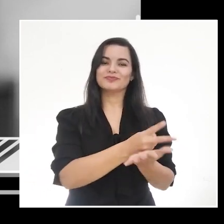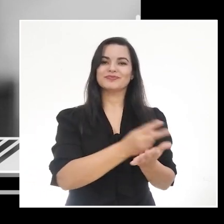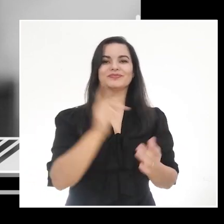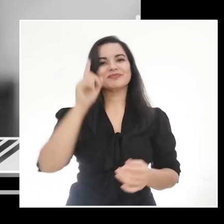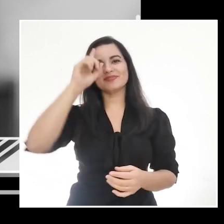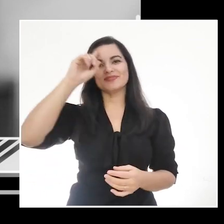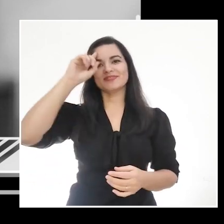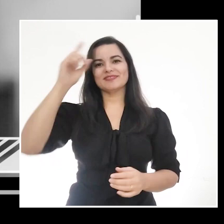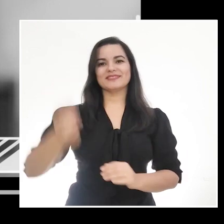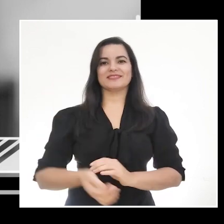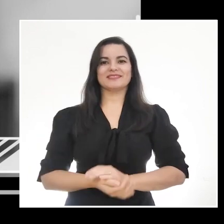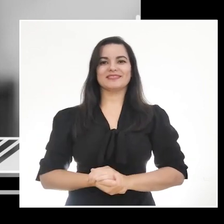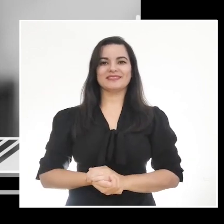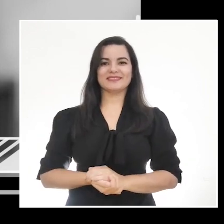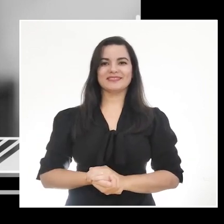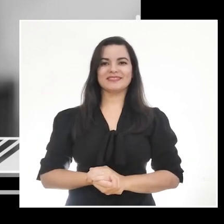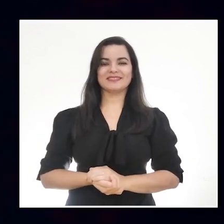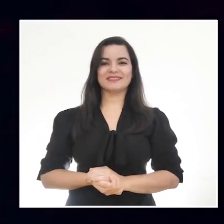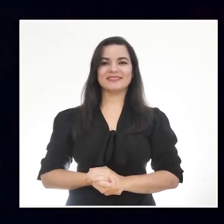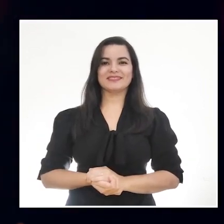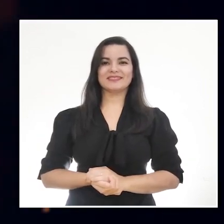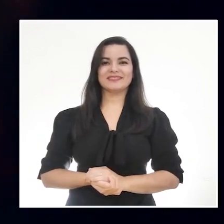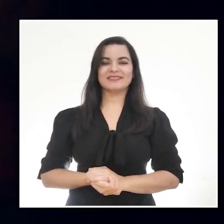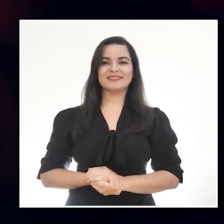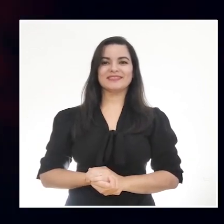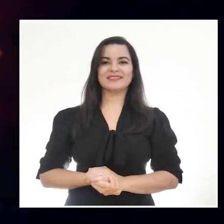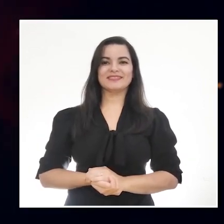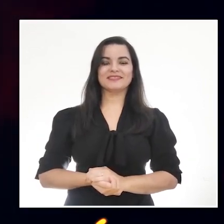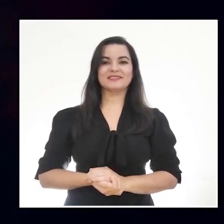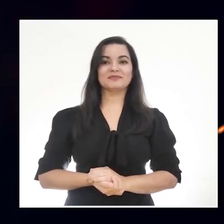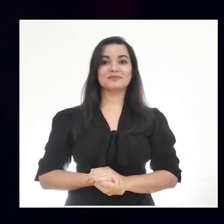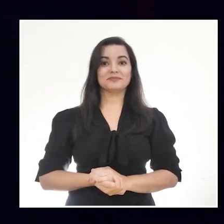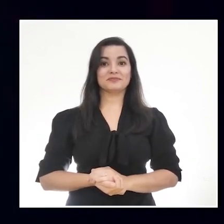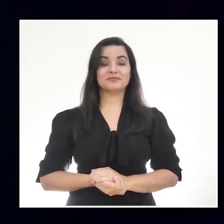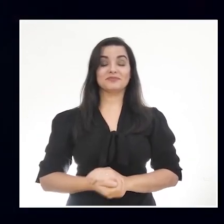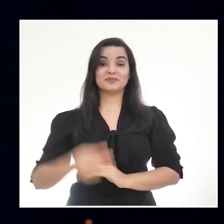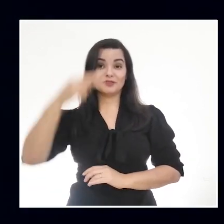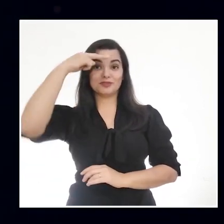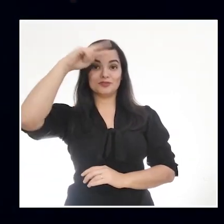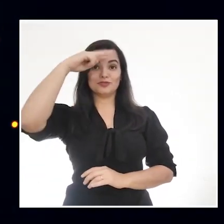4 estamos aí caminhando todos os dias.